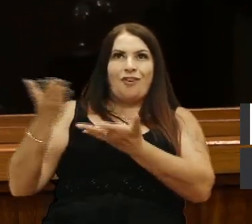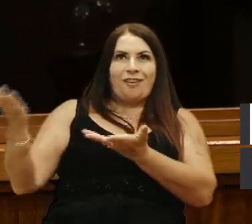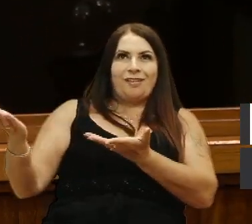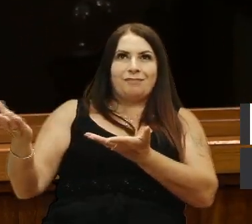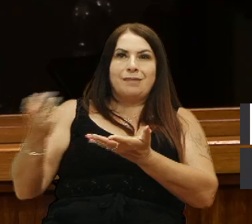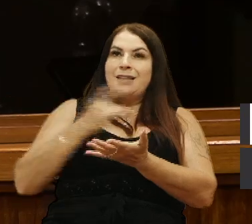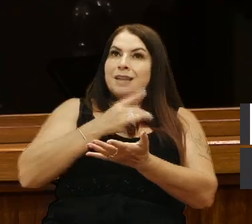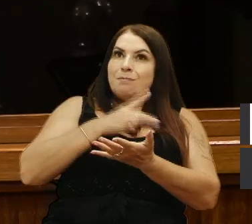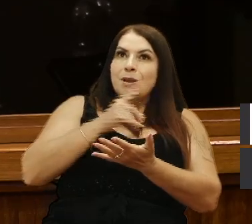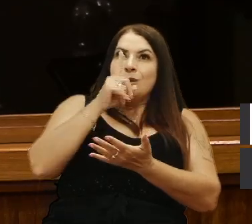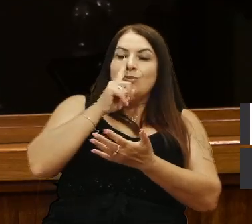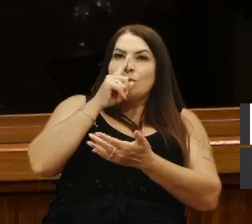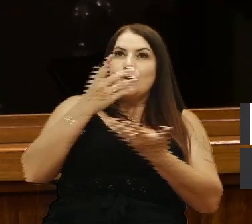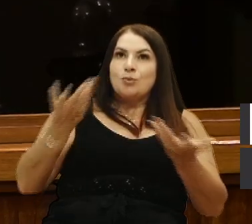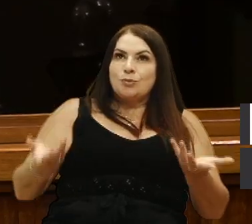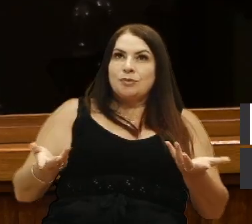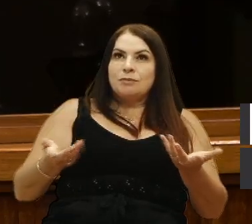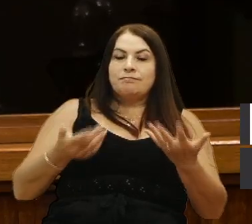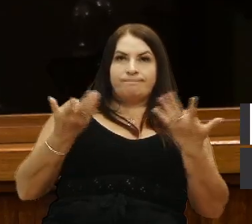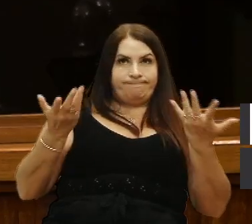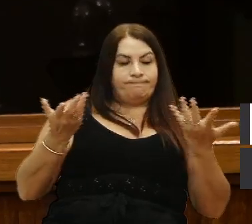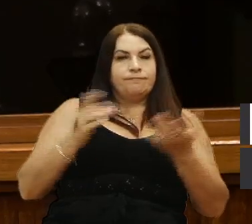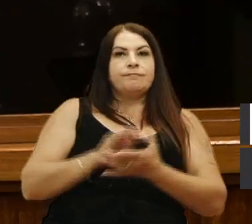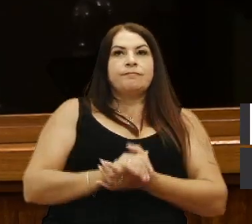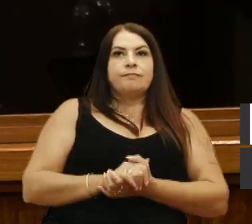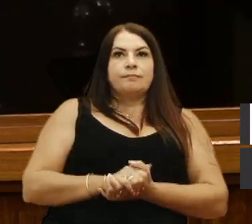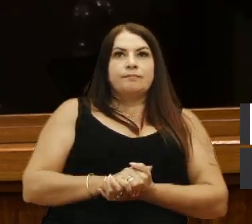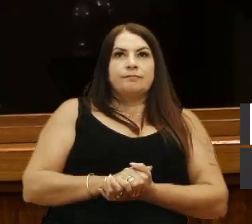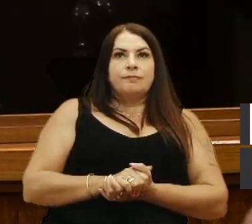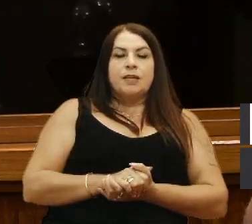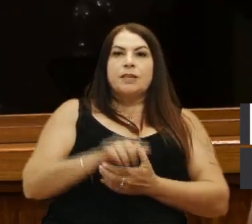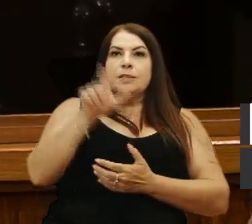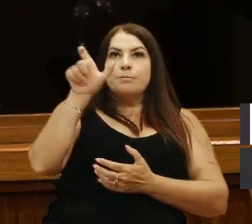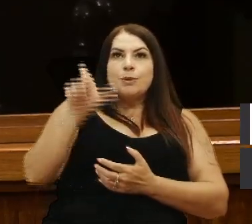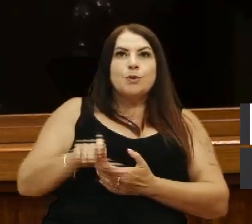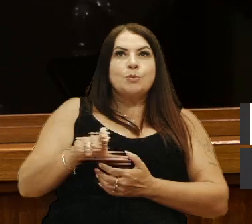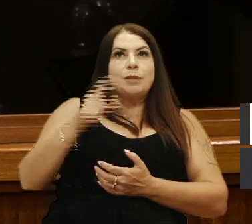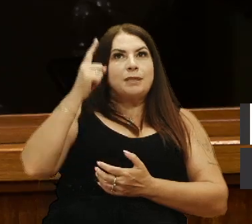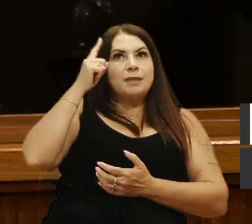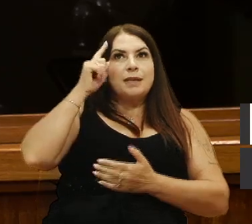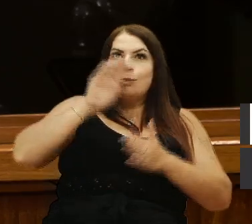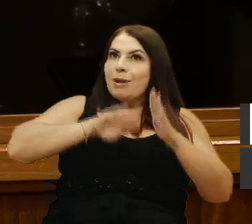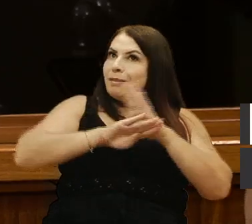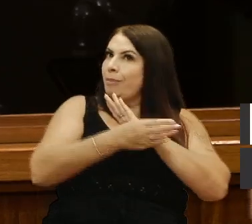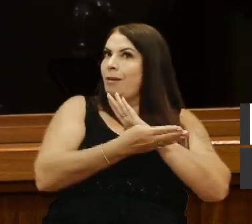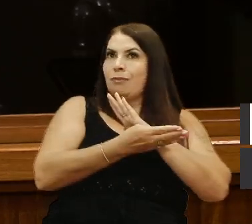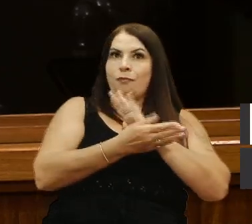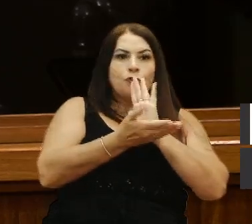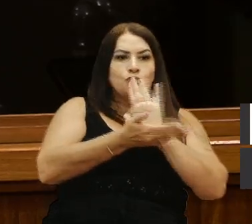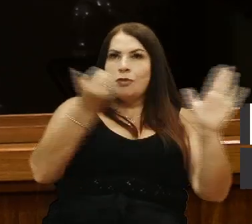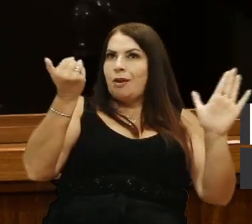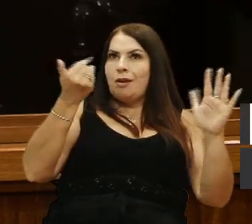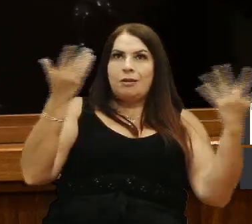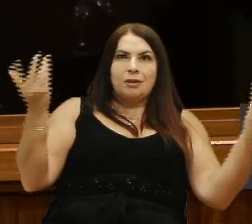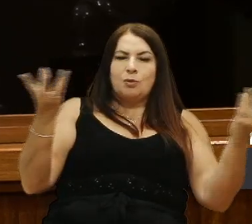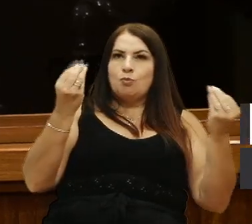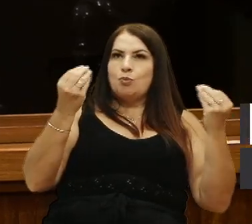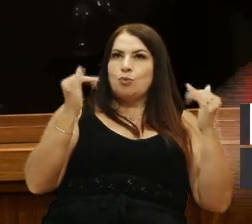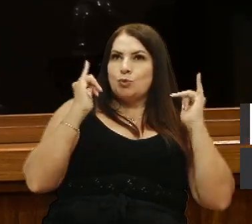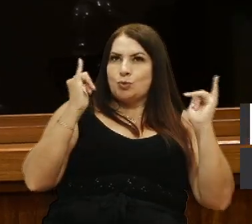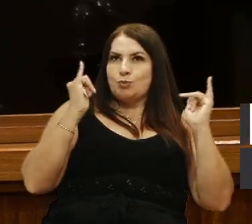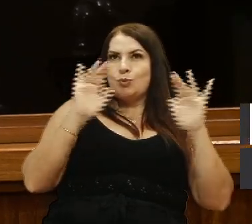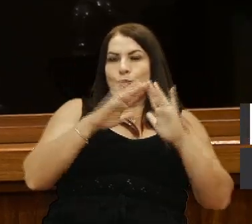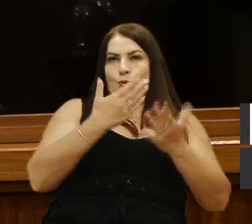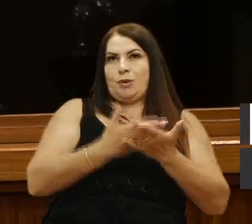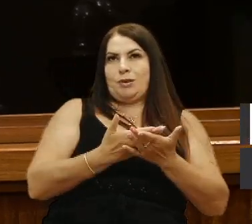tem medo, é perigoso. Gente, as pessoas têm que ter uma adaptação, foi tirado muitos transportes